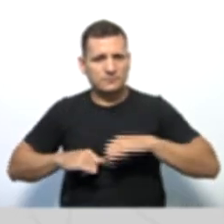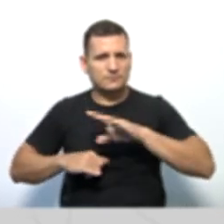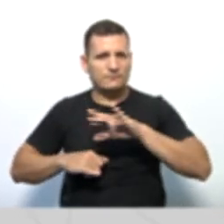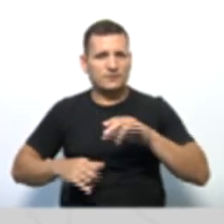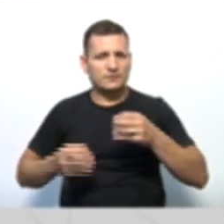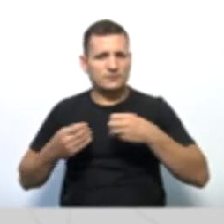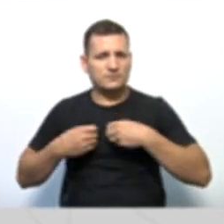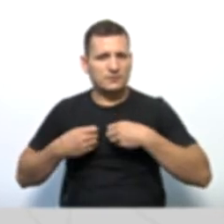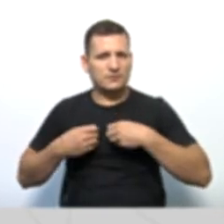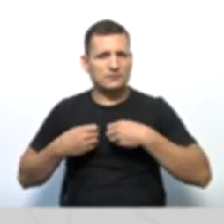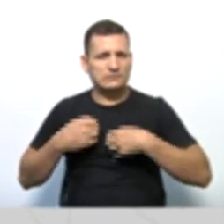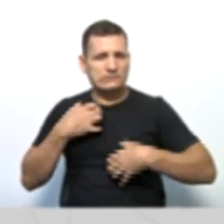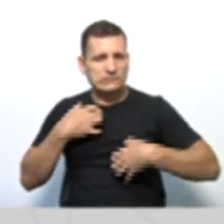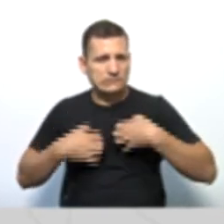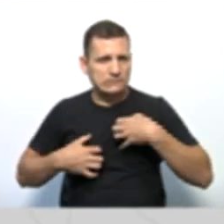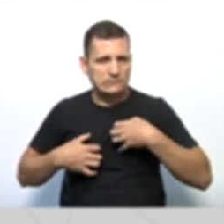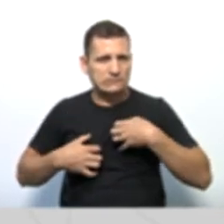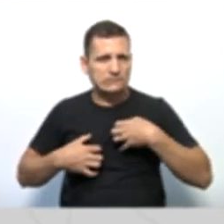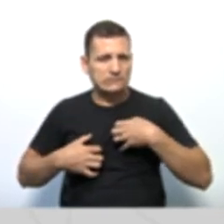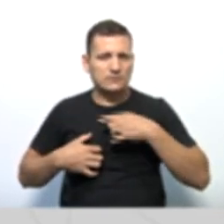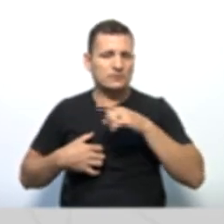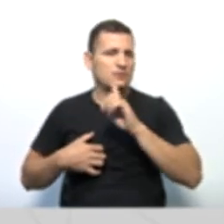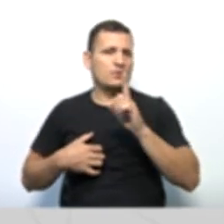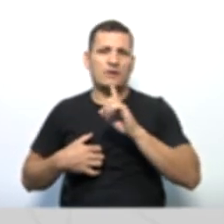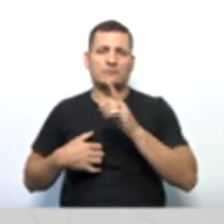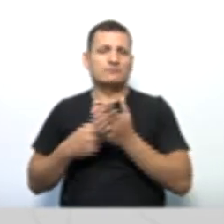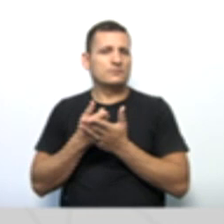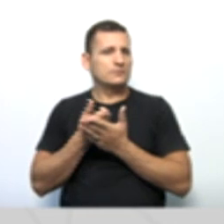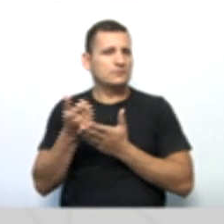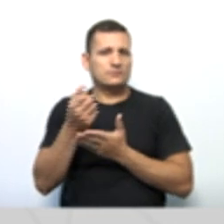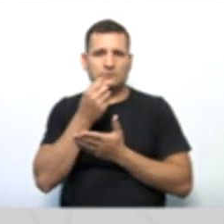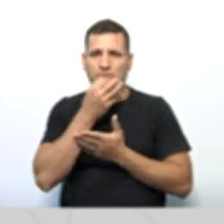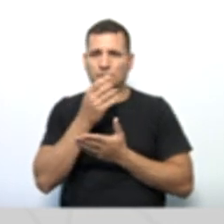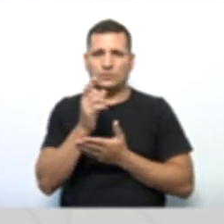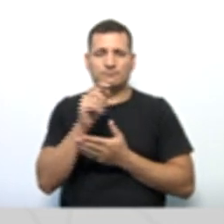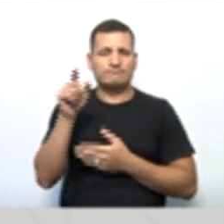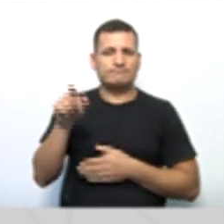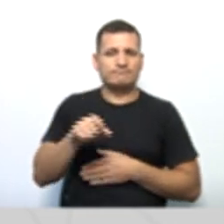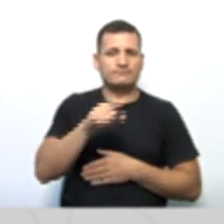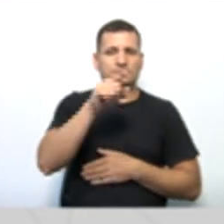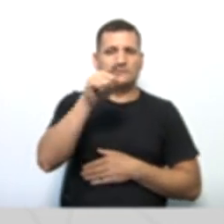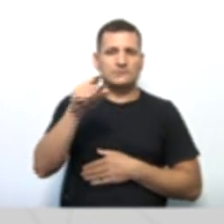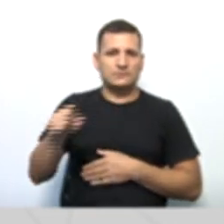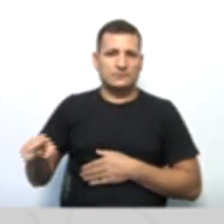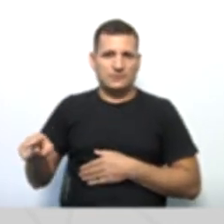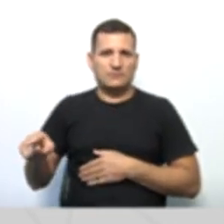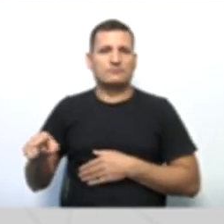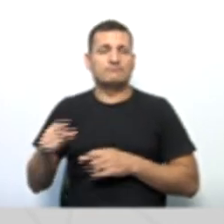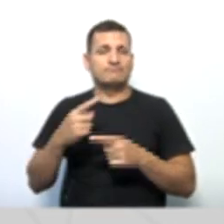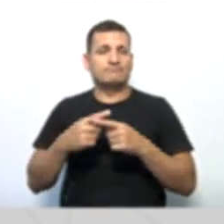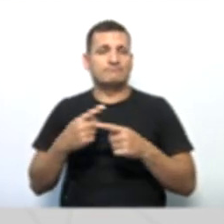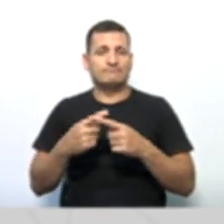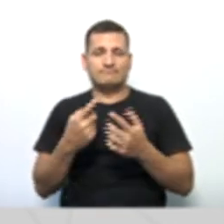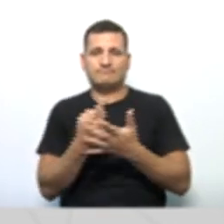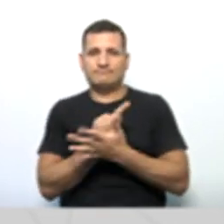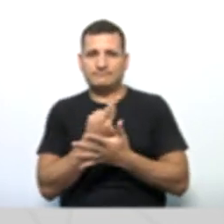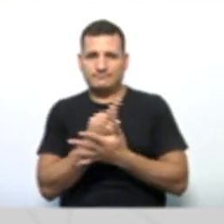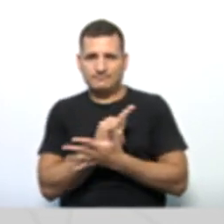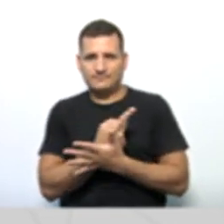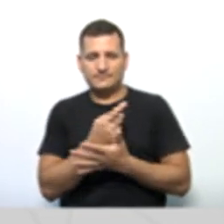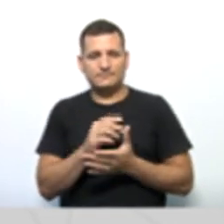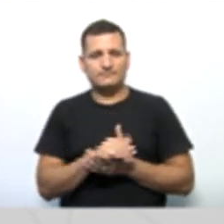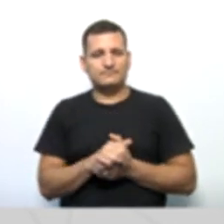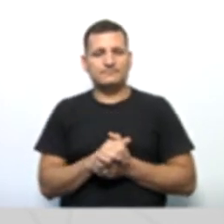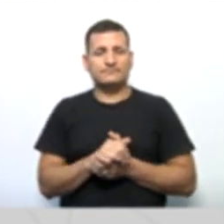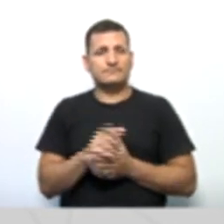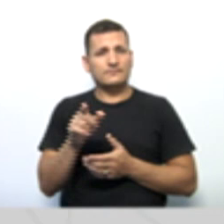agoniar alguém, não é uma ação boa, cancela, volta atrás porque está errado. Então, essa é